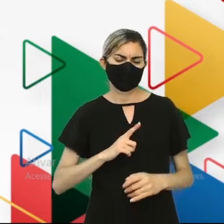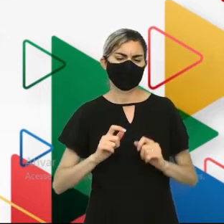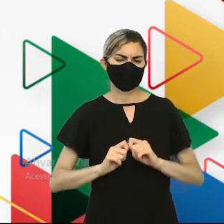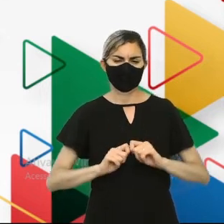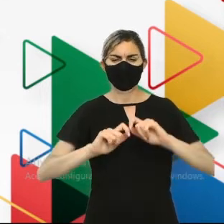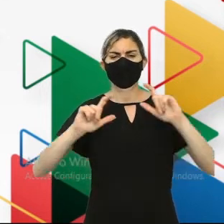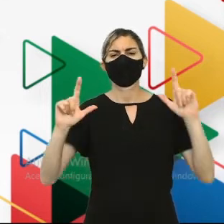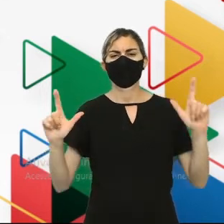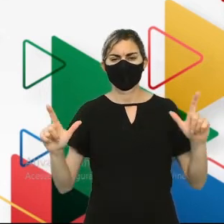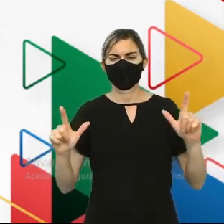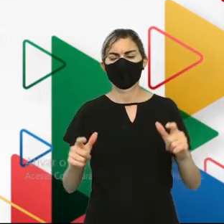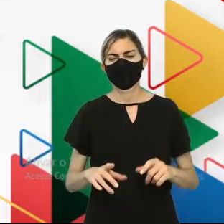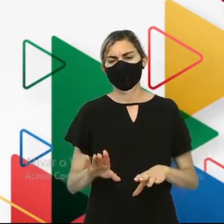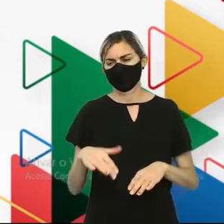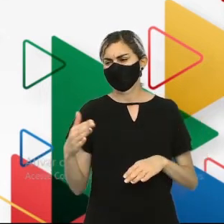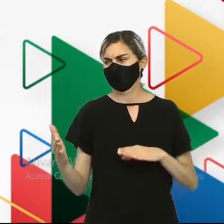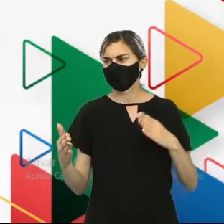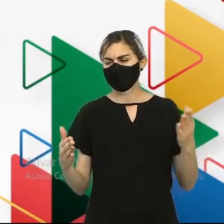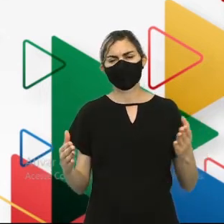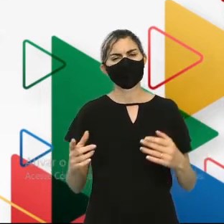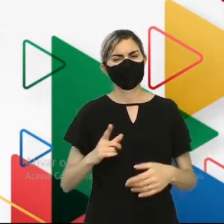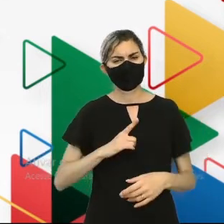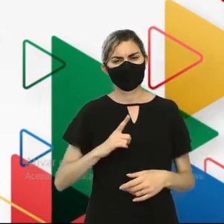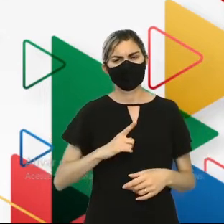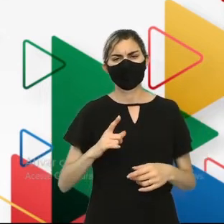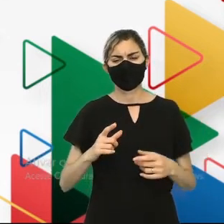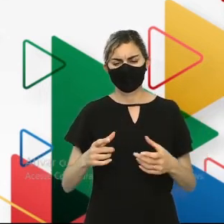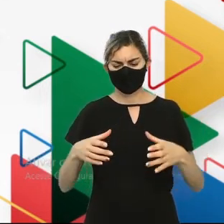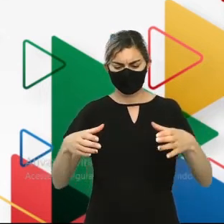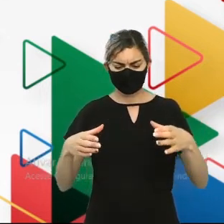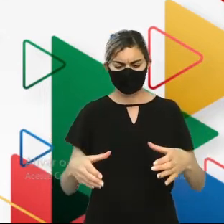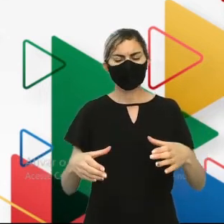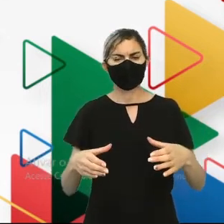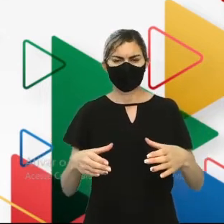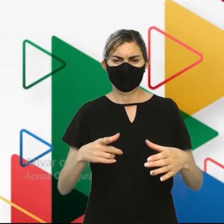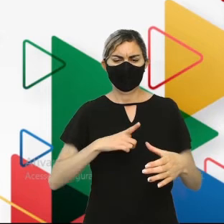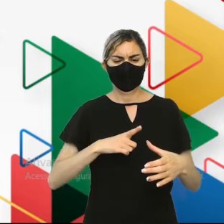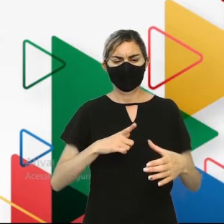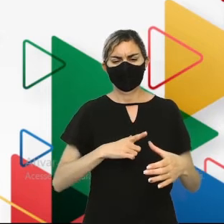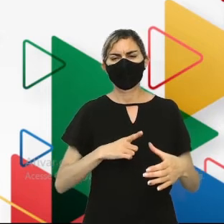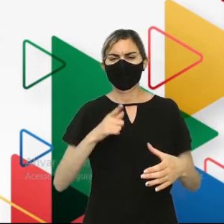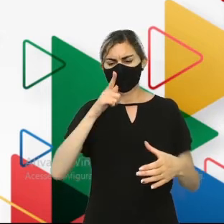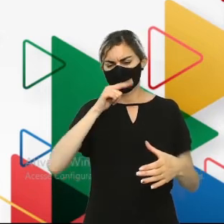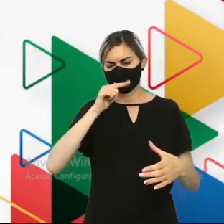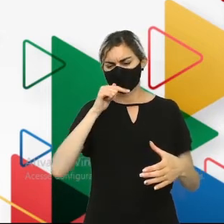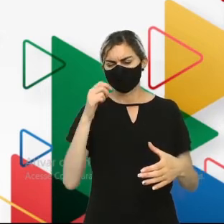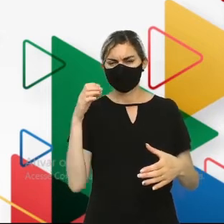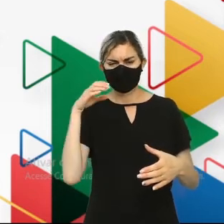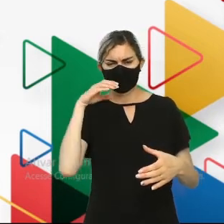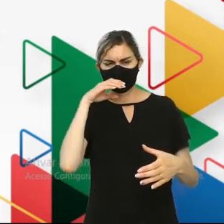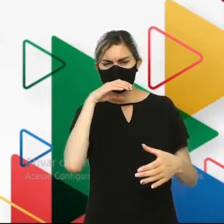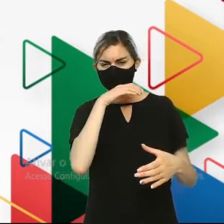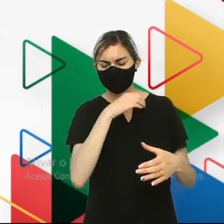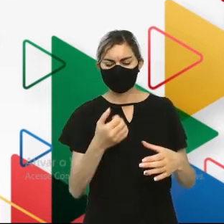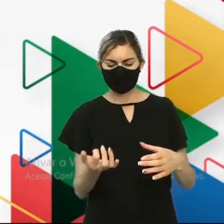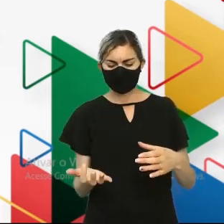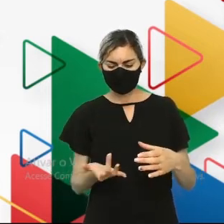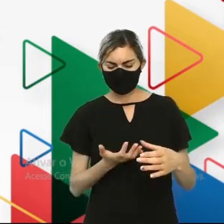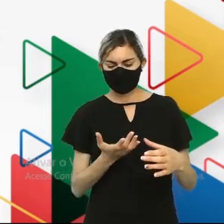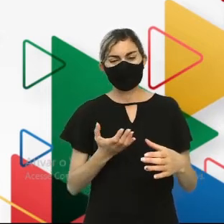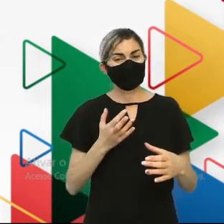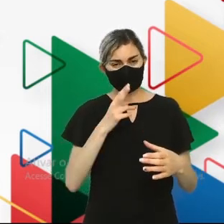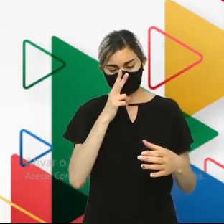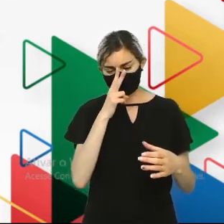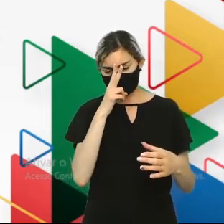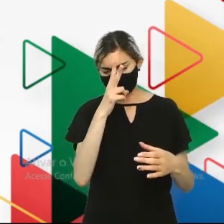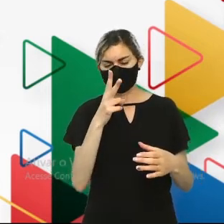tela, do lado esquerdo, um recipiente contendo água quente. Mas quente